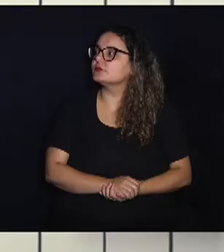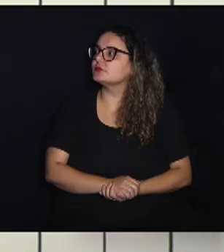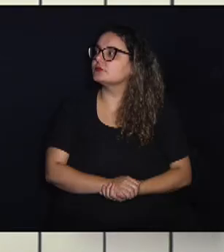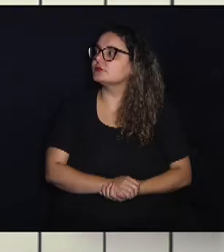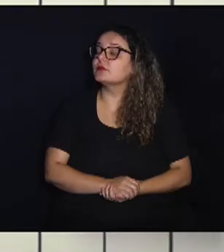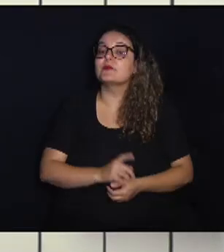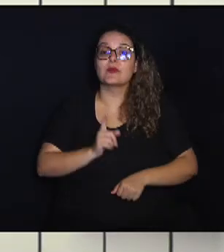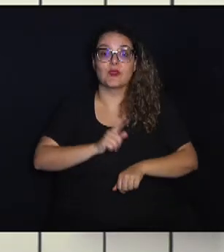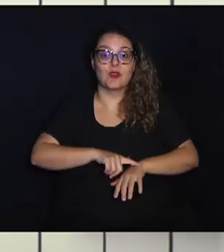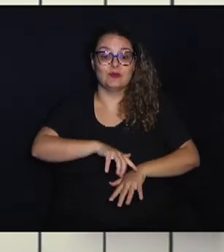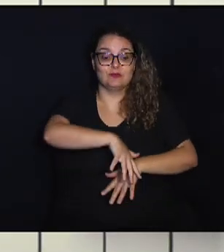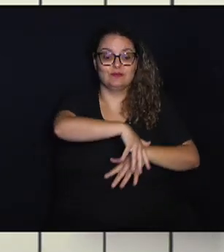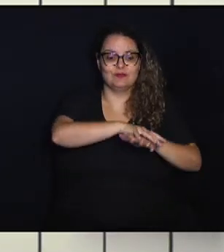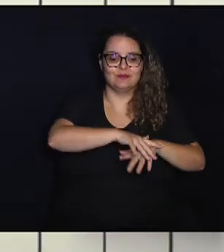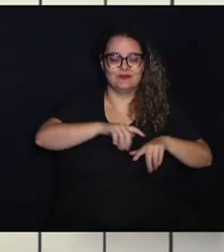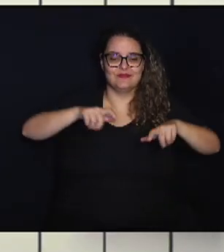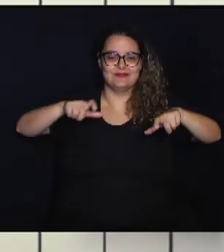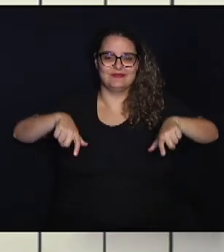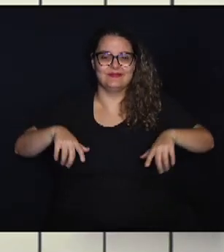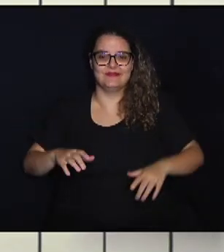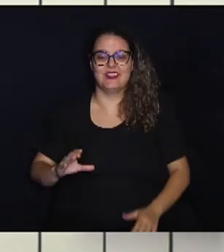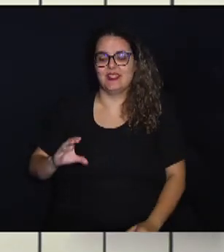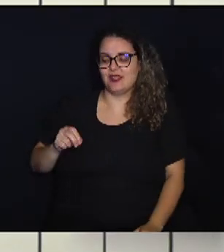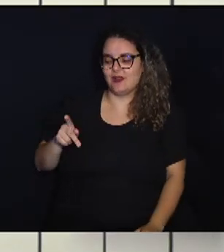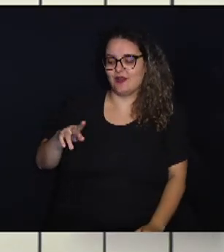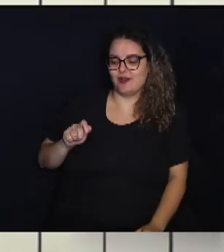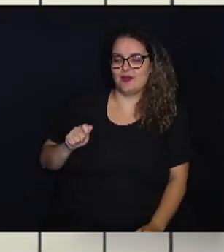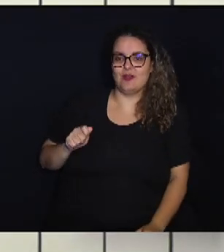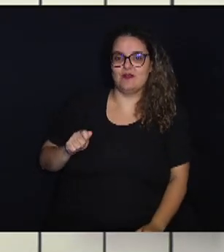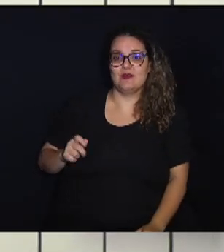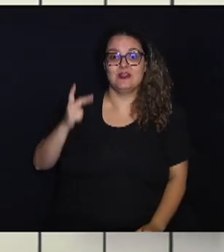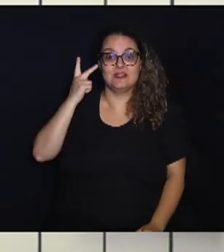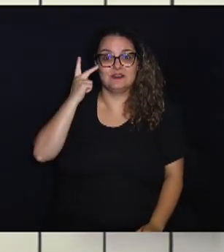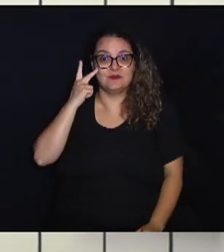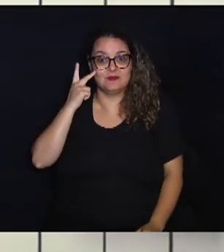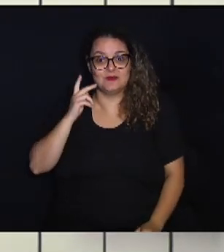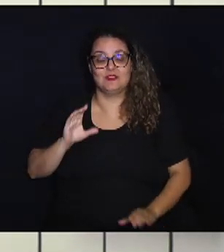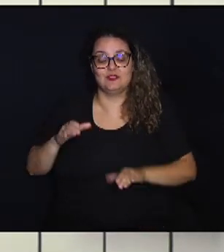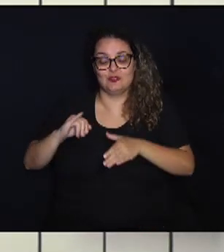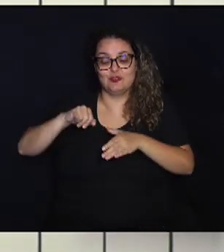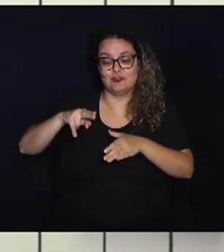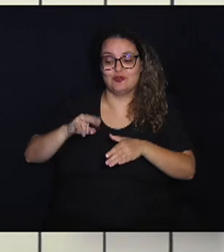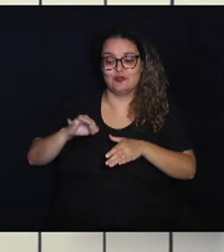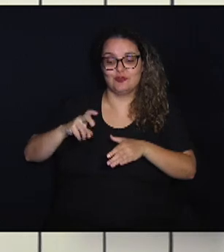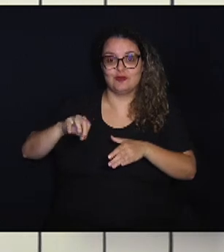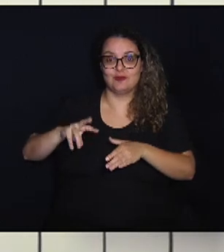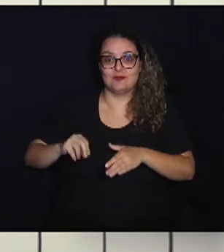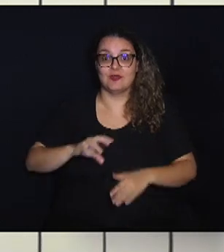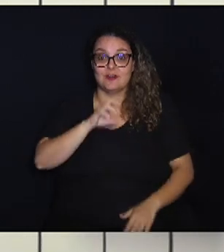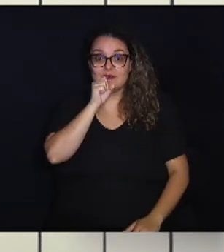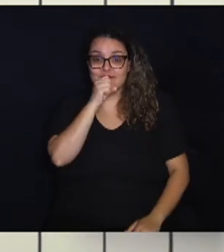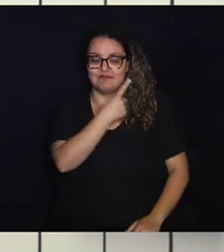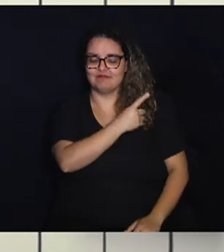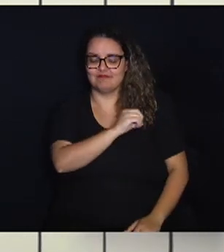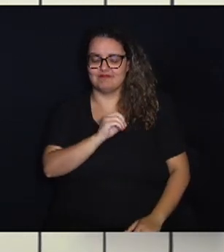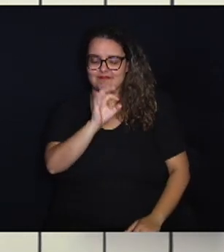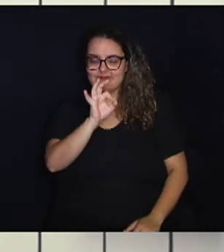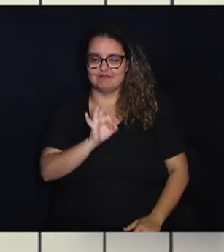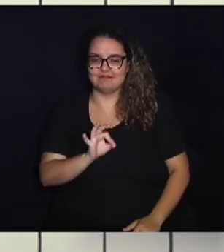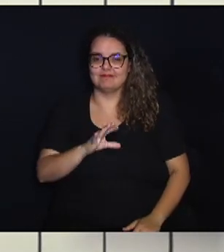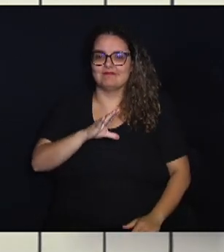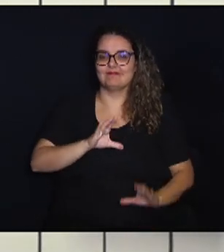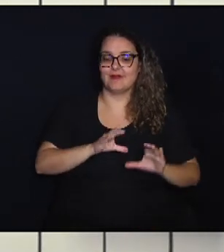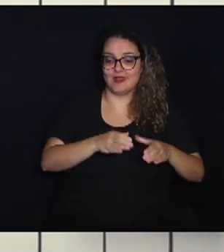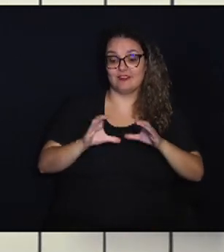Hora de balançar as redes pela Copa São Paulo de Futebol Júnior, porque o sábado foi 100% para as equipes de